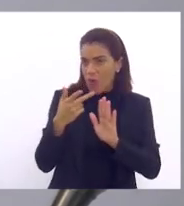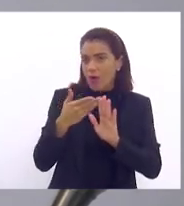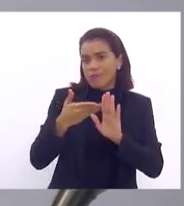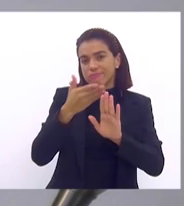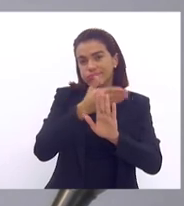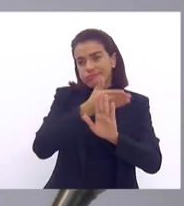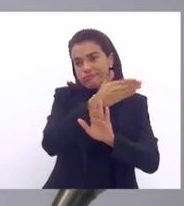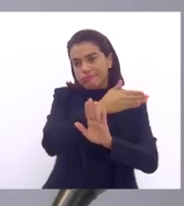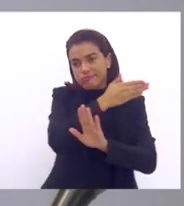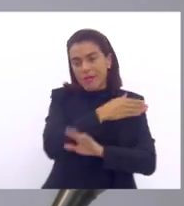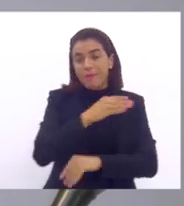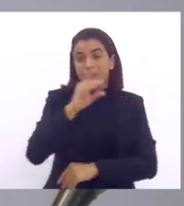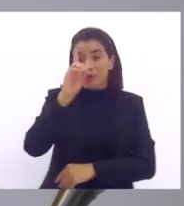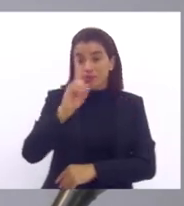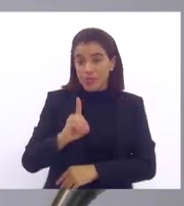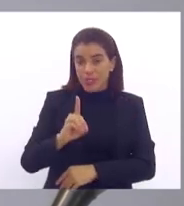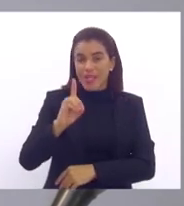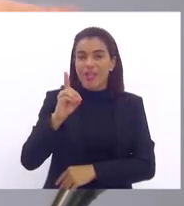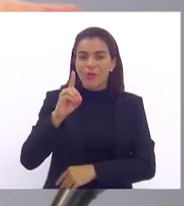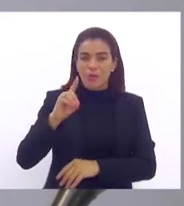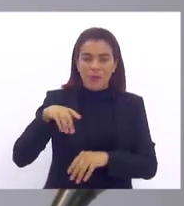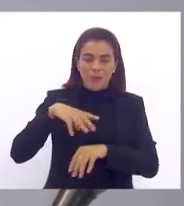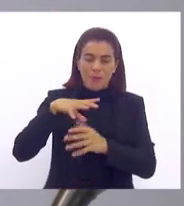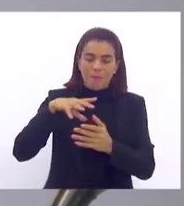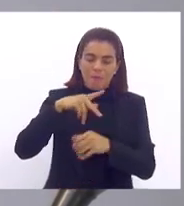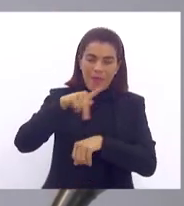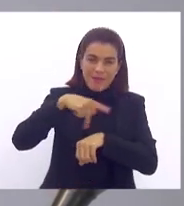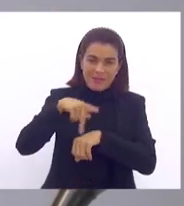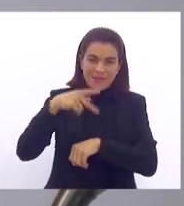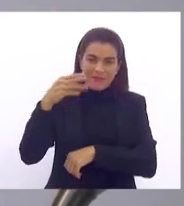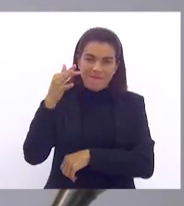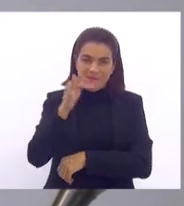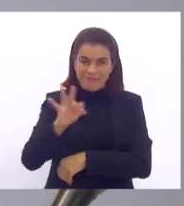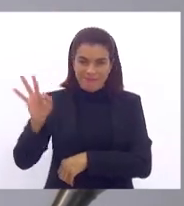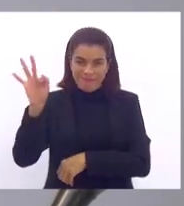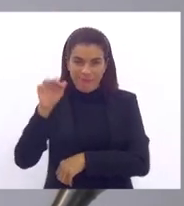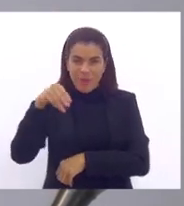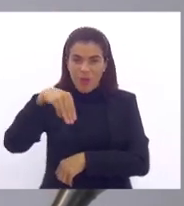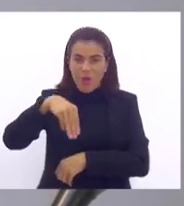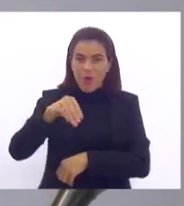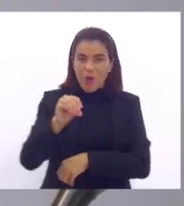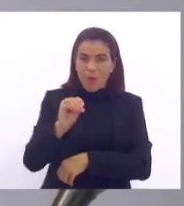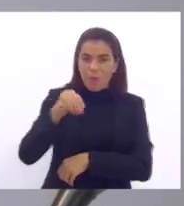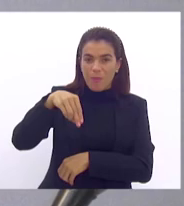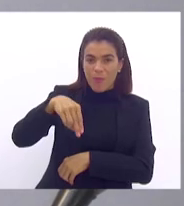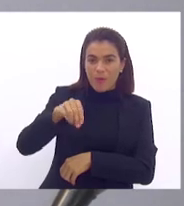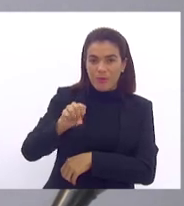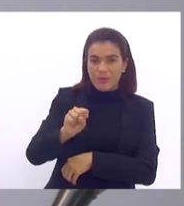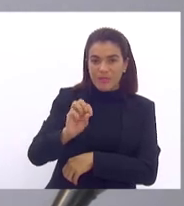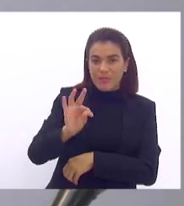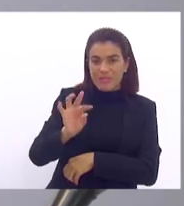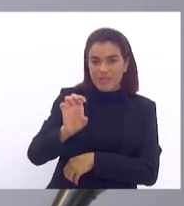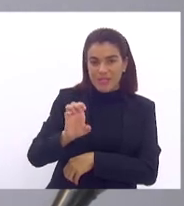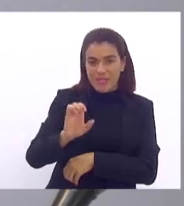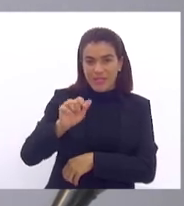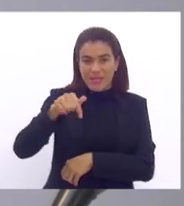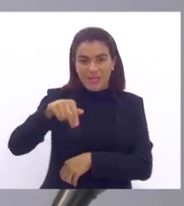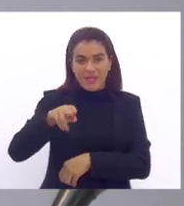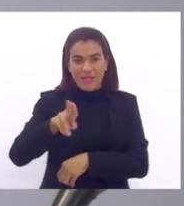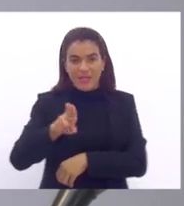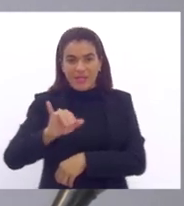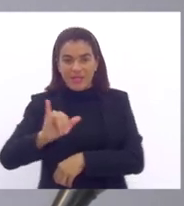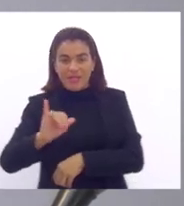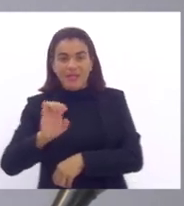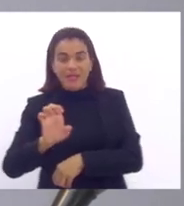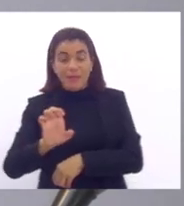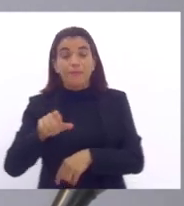dinheiro direito francês de Montes n que quem caa Deputado tem que ser Deputado